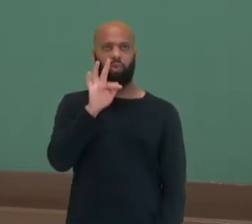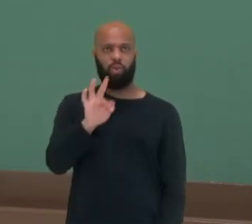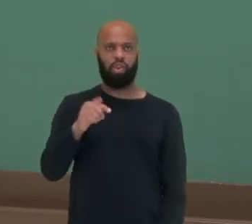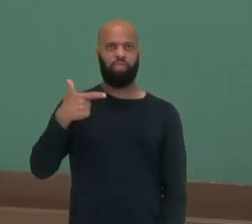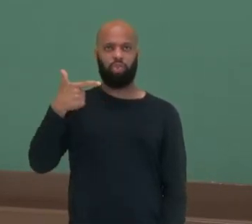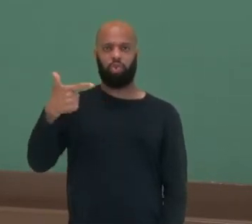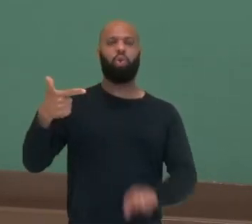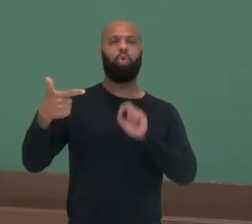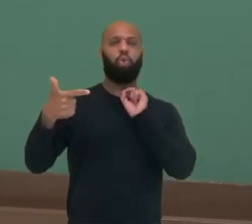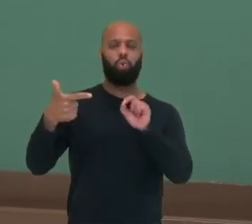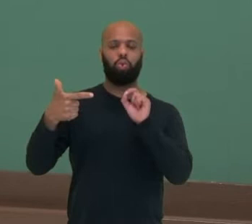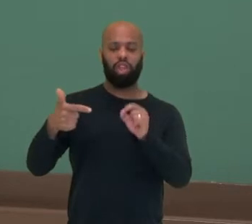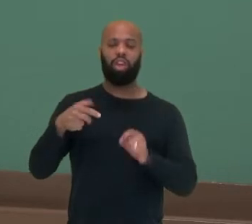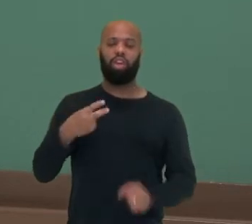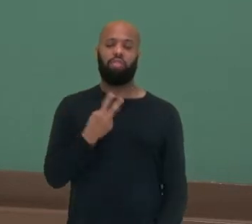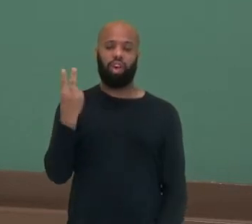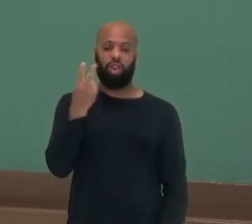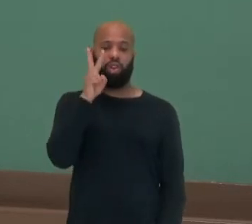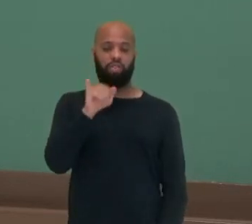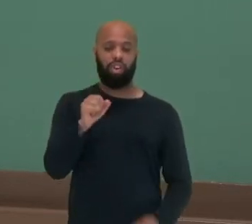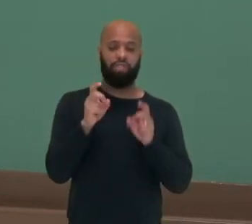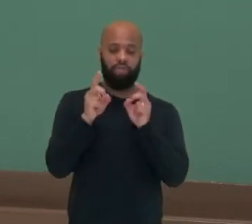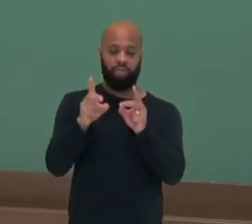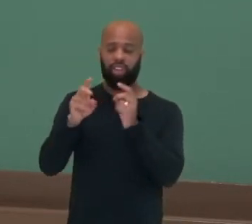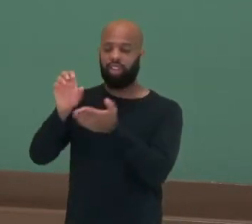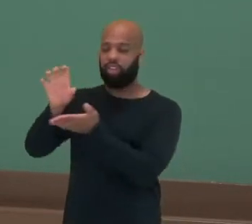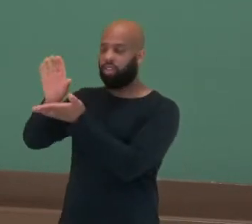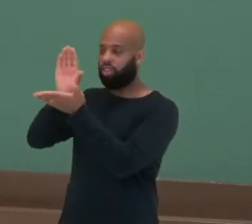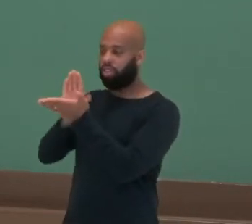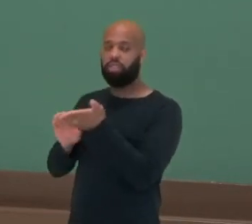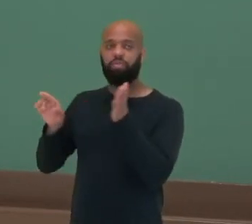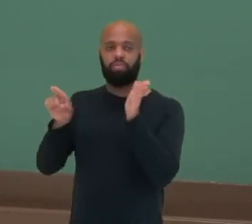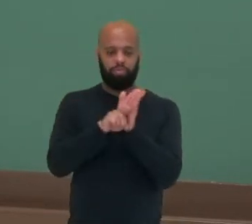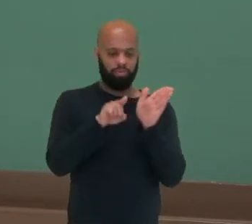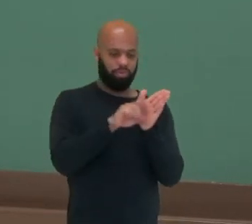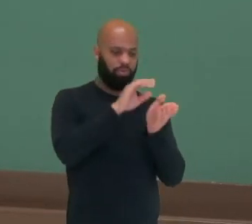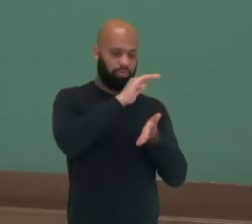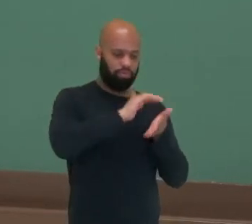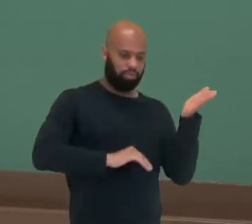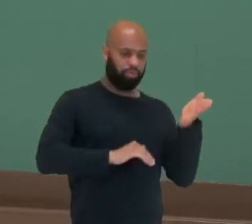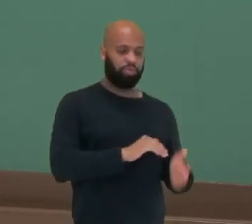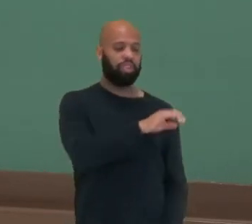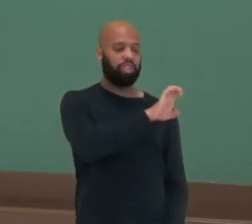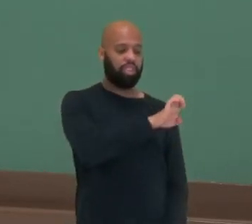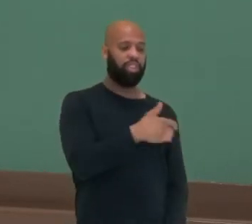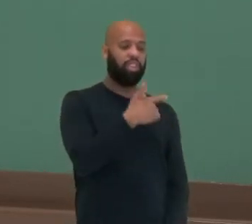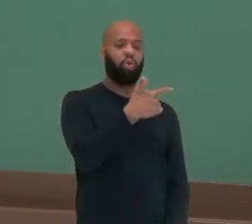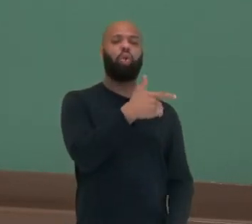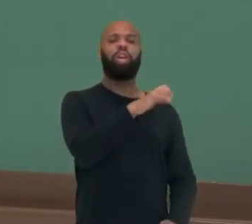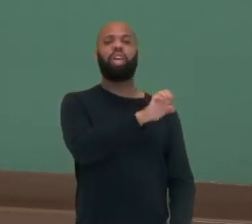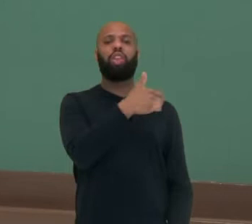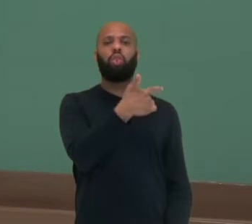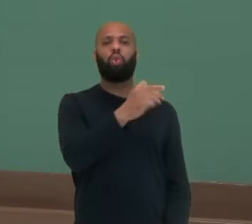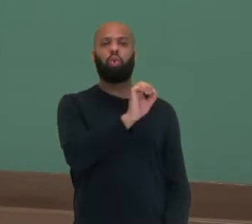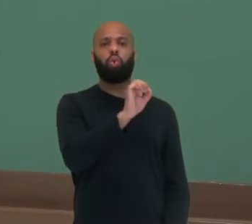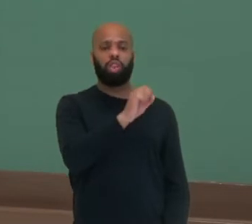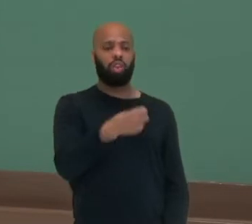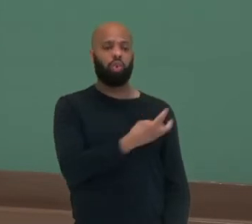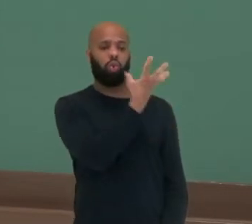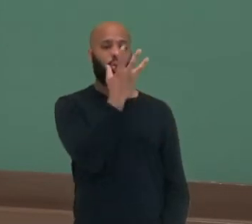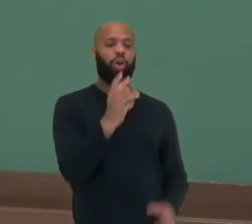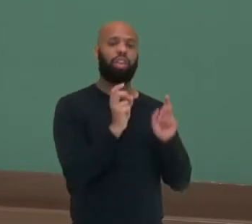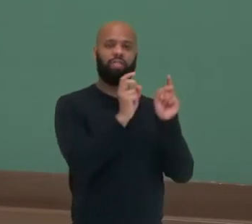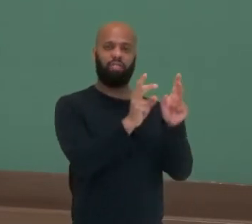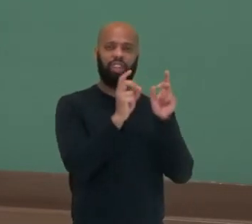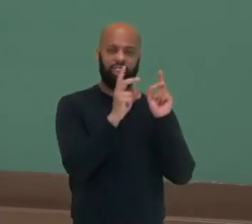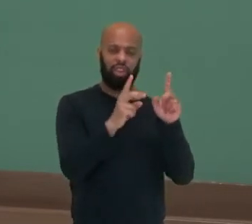F2, que seria o valor da venda, que seria a nossa receita, menos E2. E2 é quem? O número de unidades